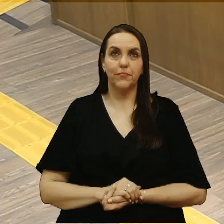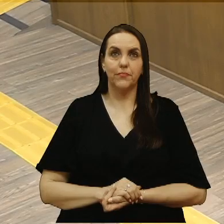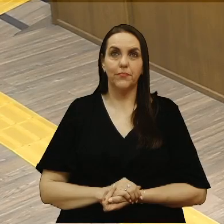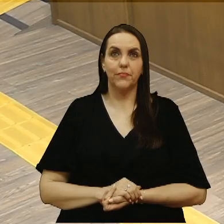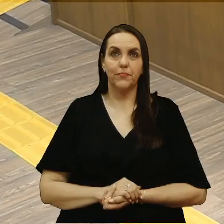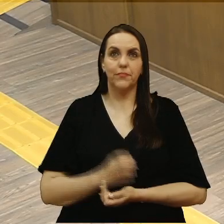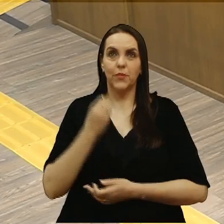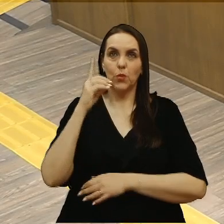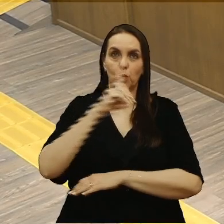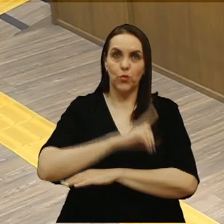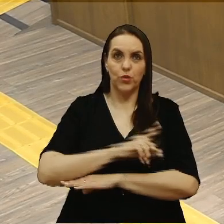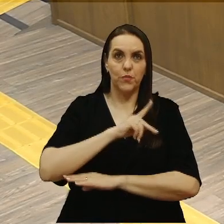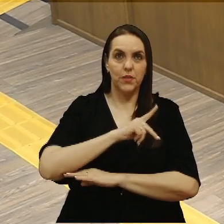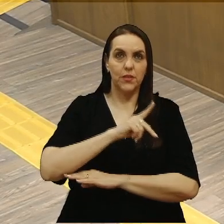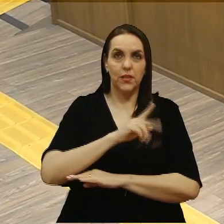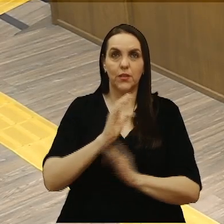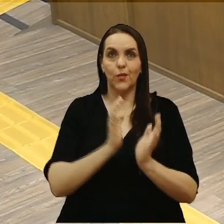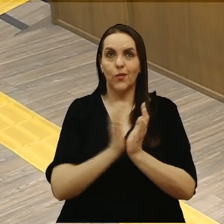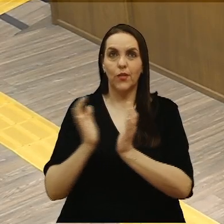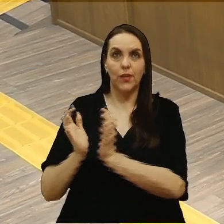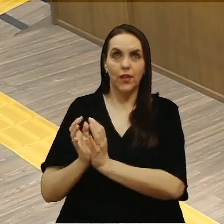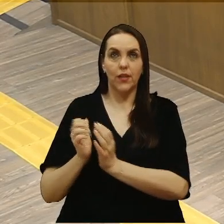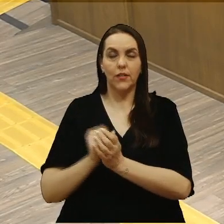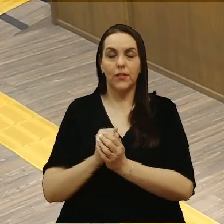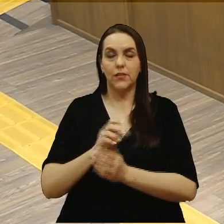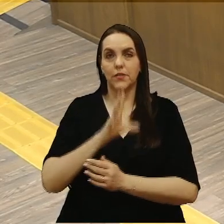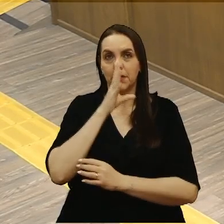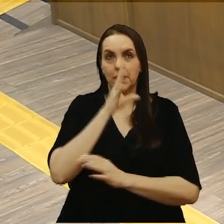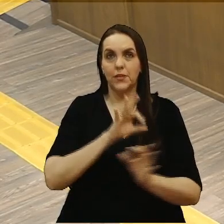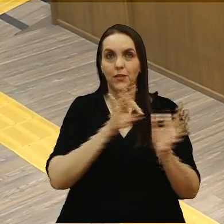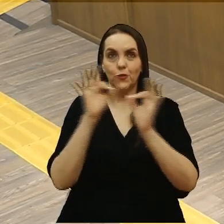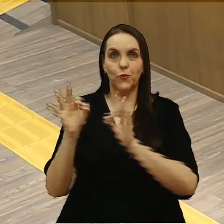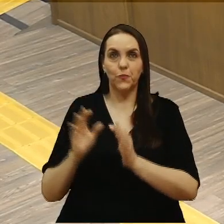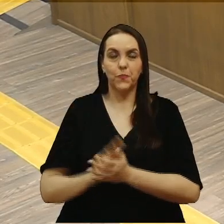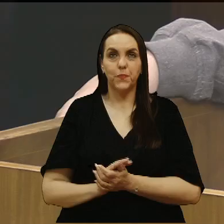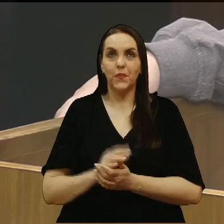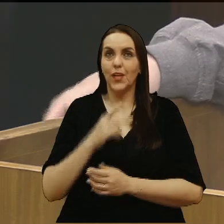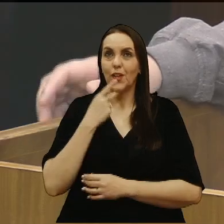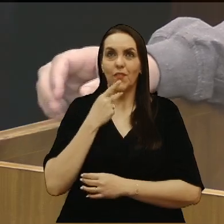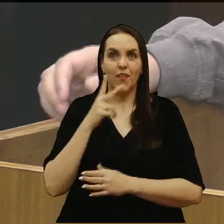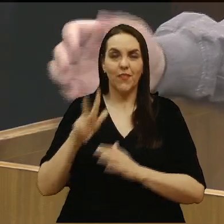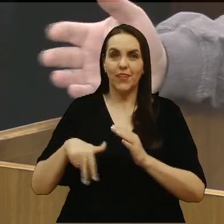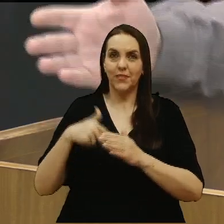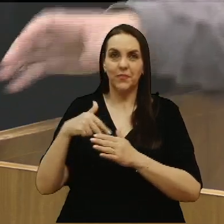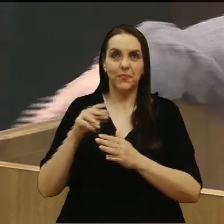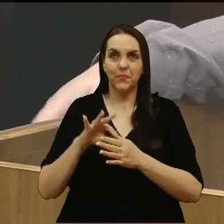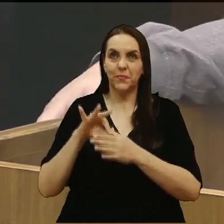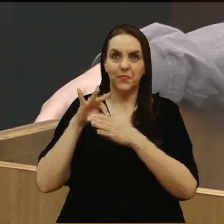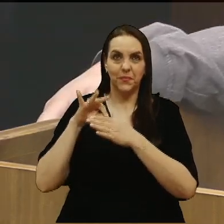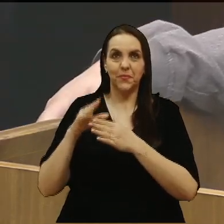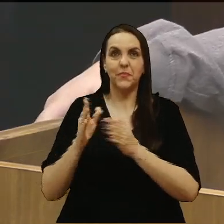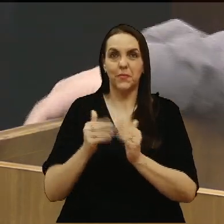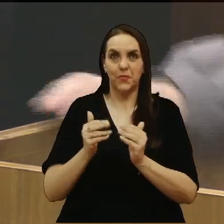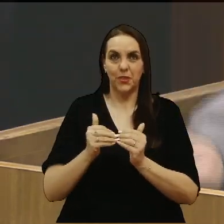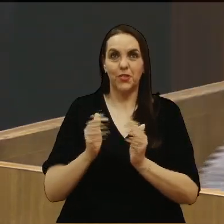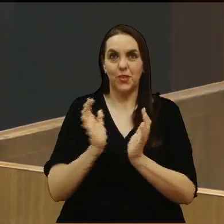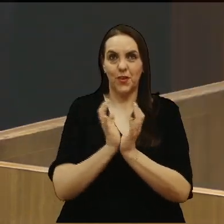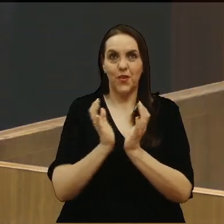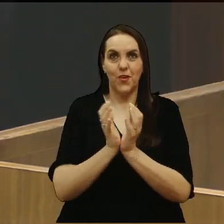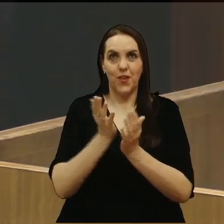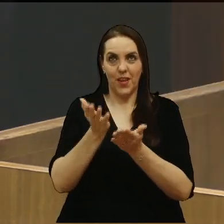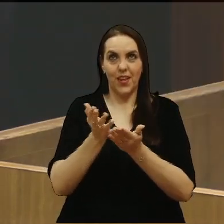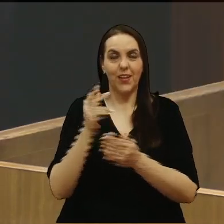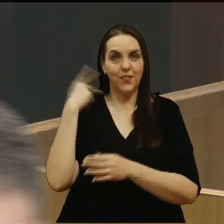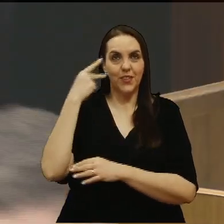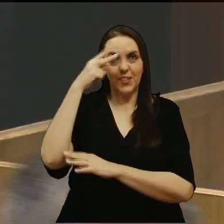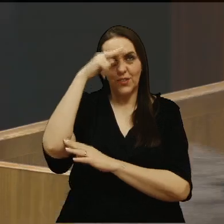Bom dia, presidente, colegas, quem nos assiste. Eu não ia fazer essa declaração de líder, pedir para o colega, agradeço o